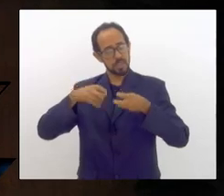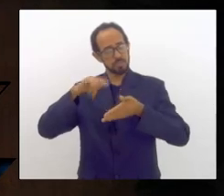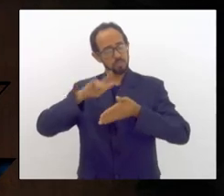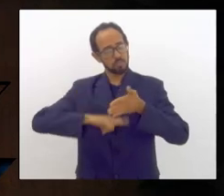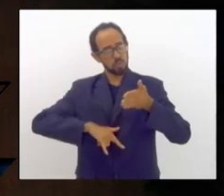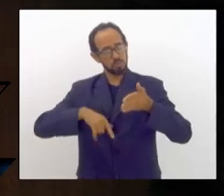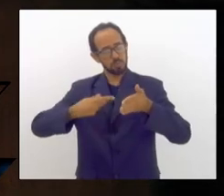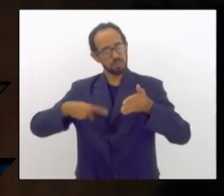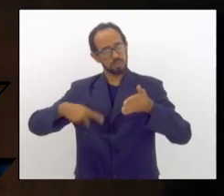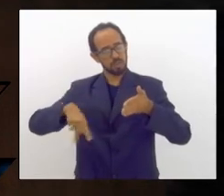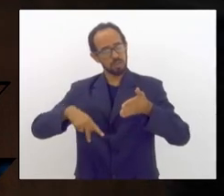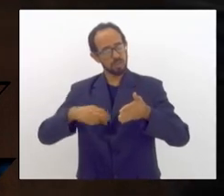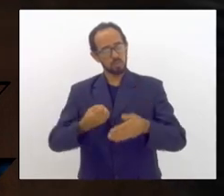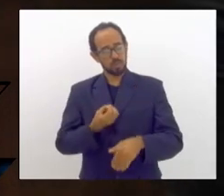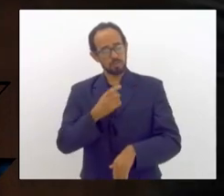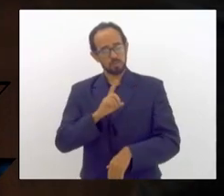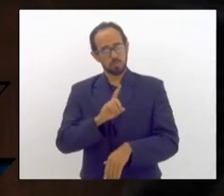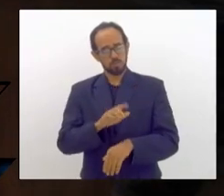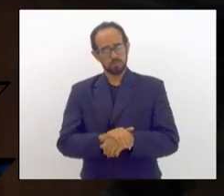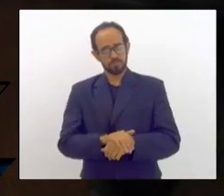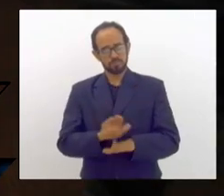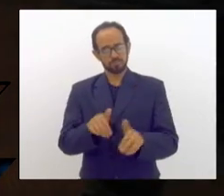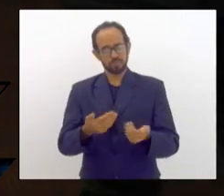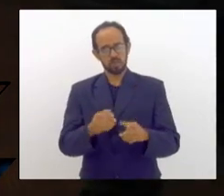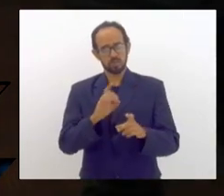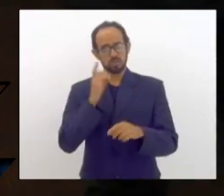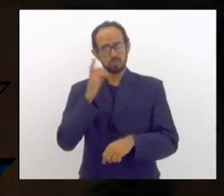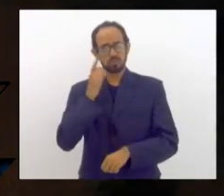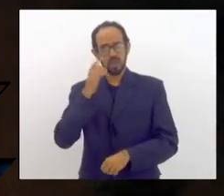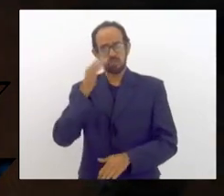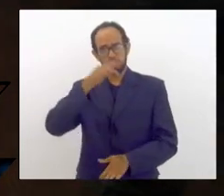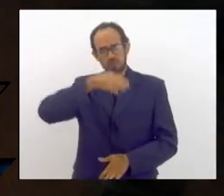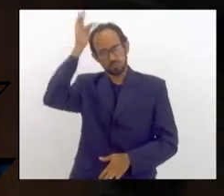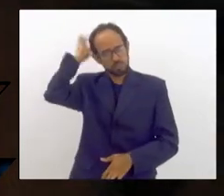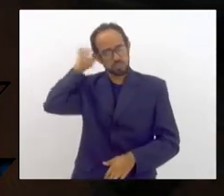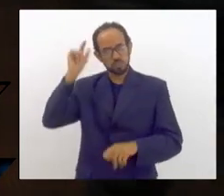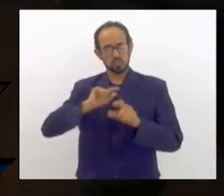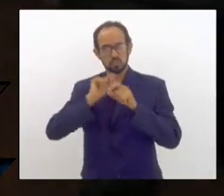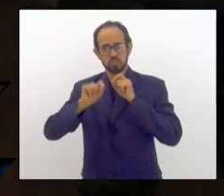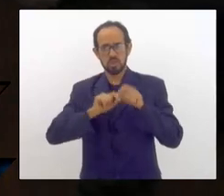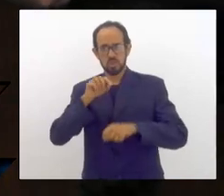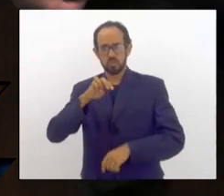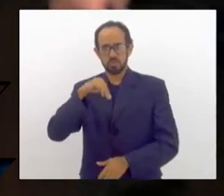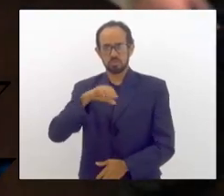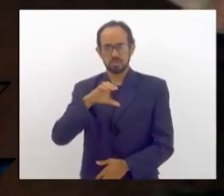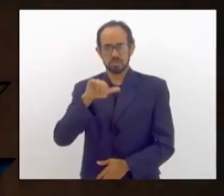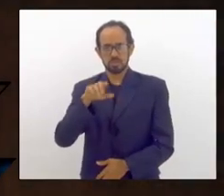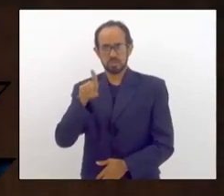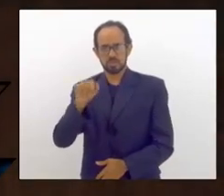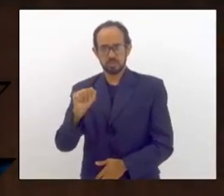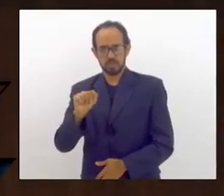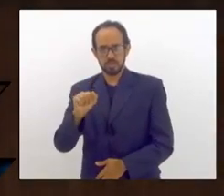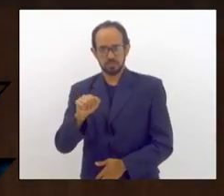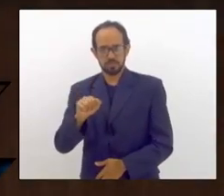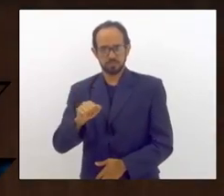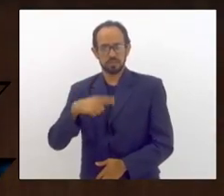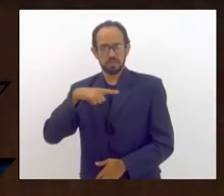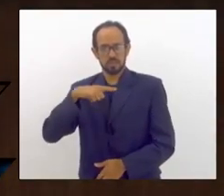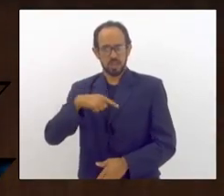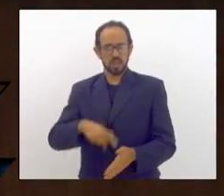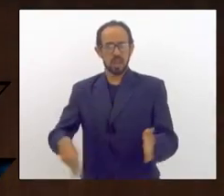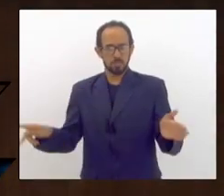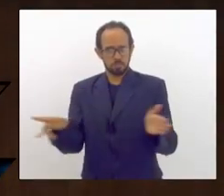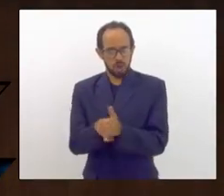Primeiro, deputado Fred Pacheco, para fazermos um bom debate, a discussão do Emicida, além da própria história